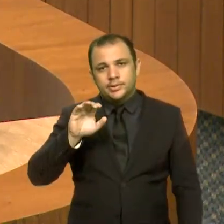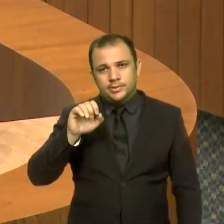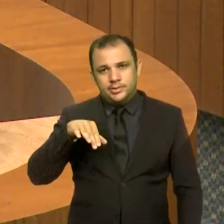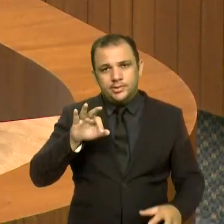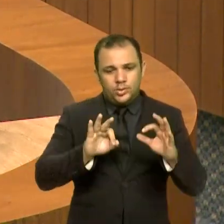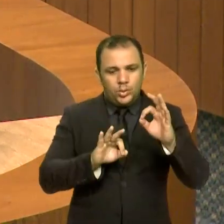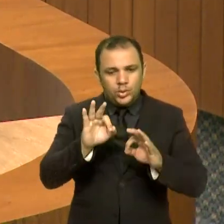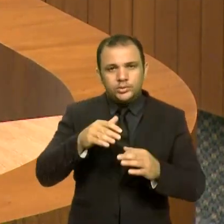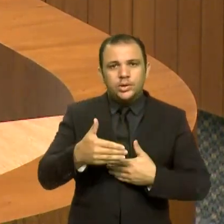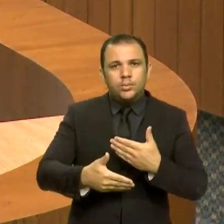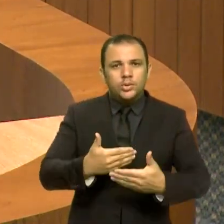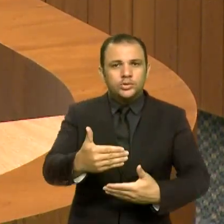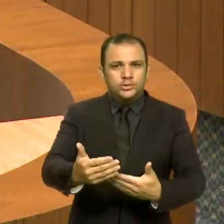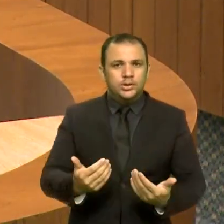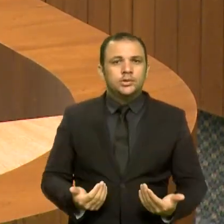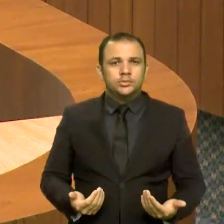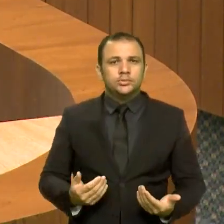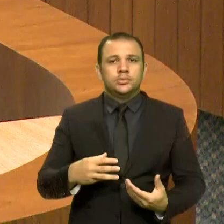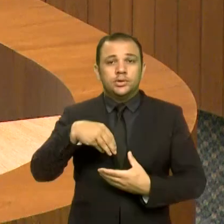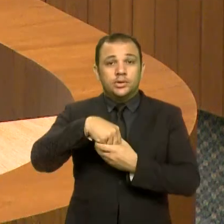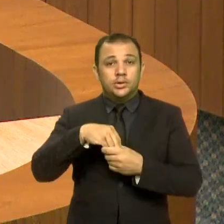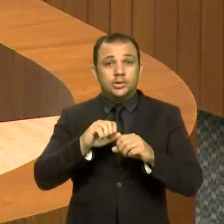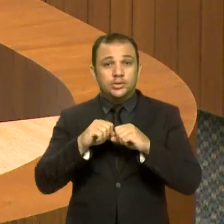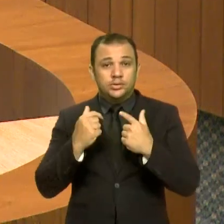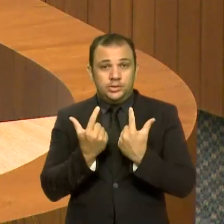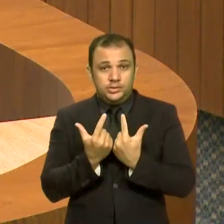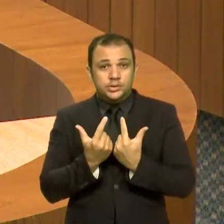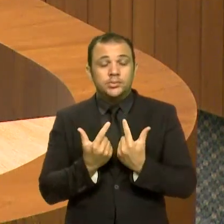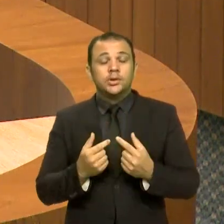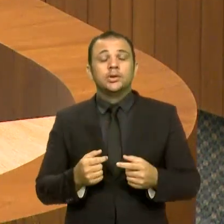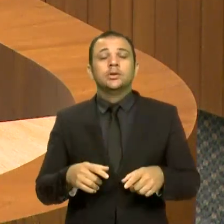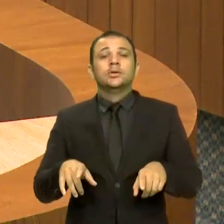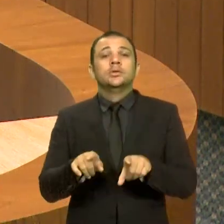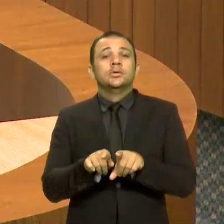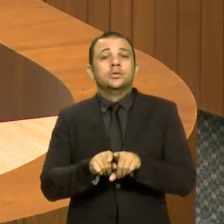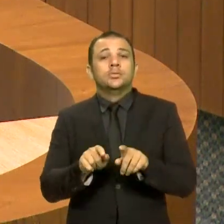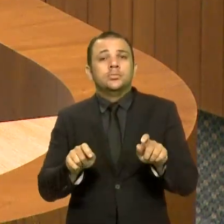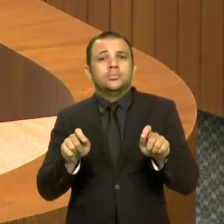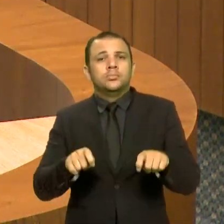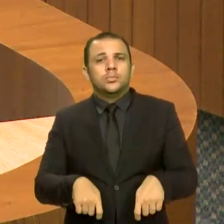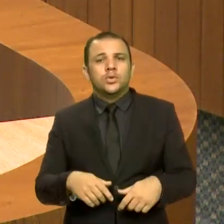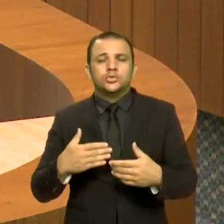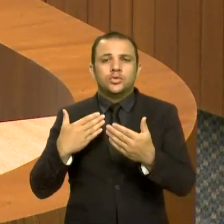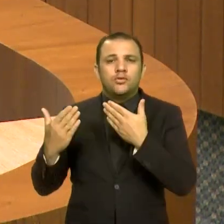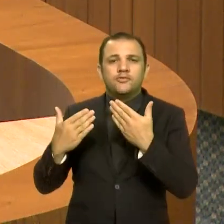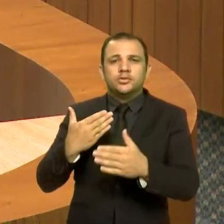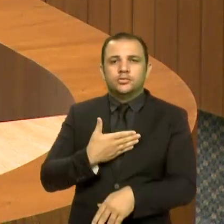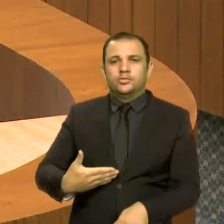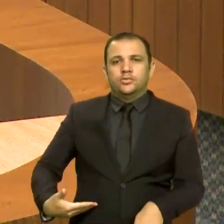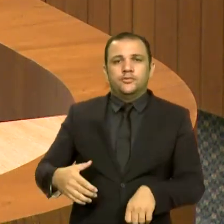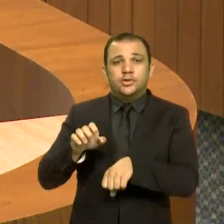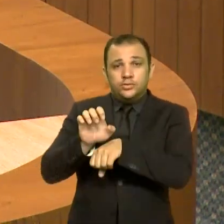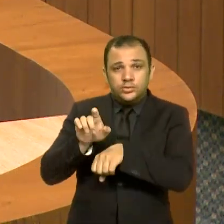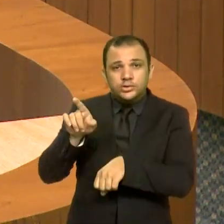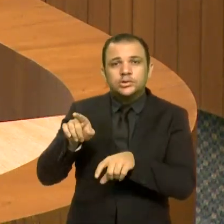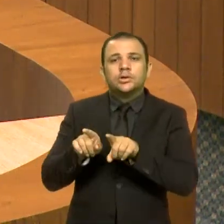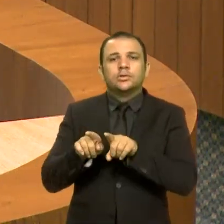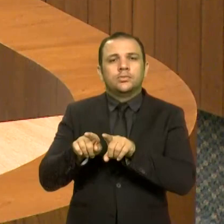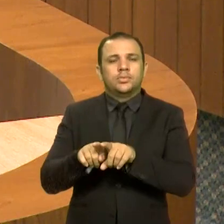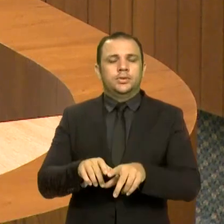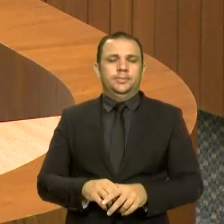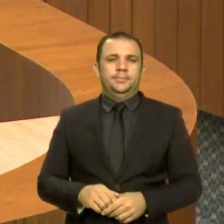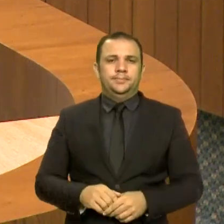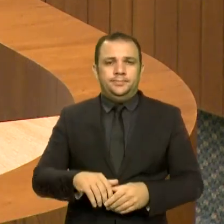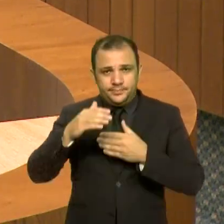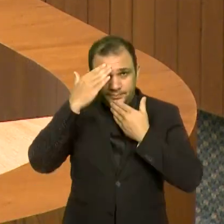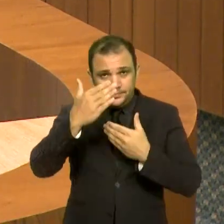processo, tanto na Assembleia Legislativa e a possibilidade também de conversa com o governo do Estado. Quero agradecer também ao presidente